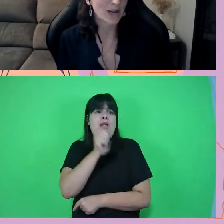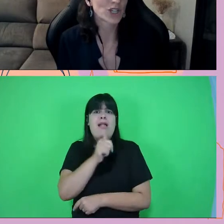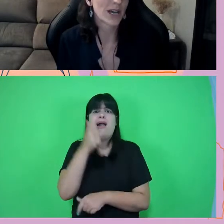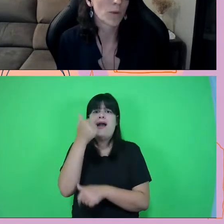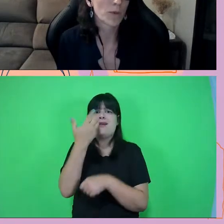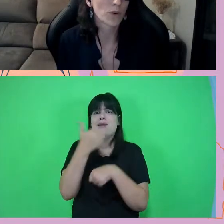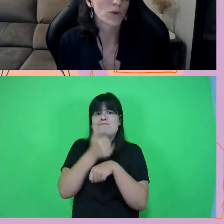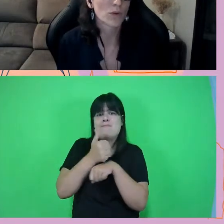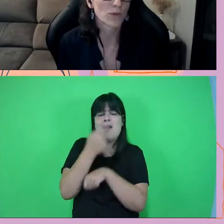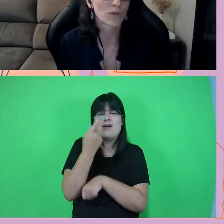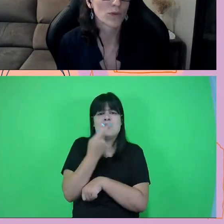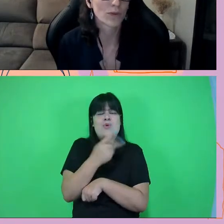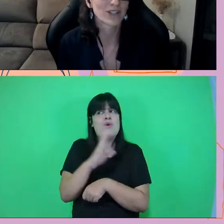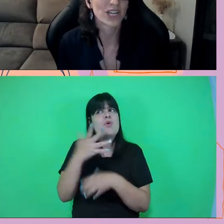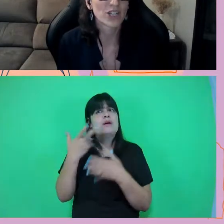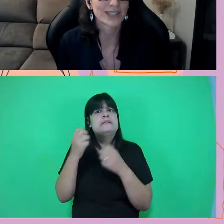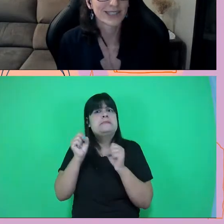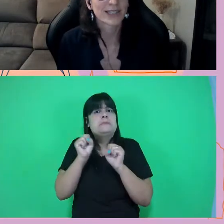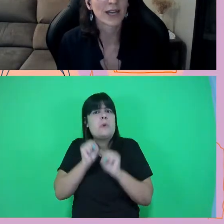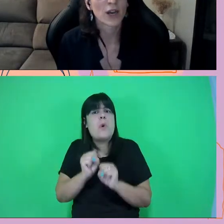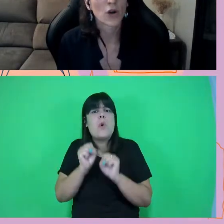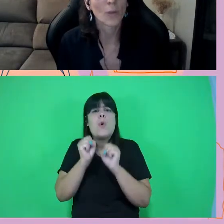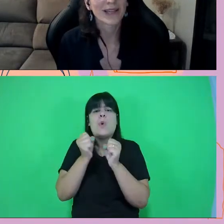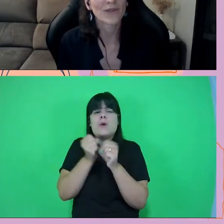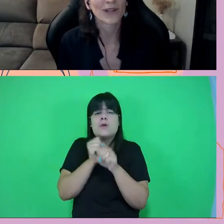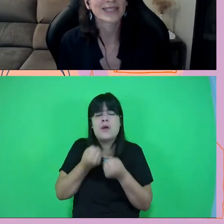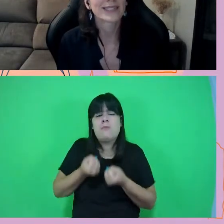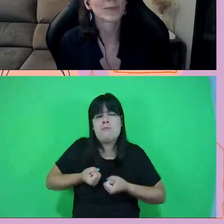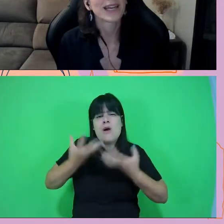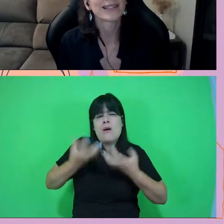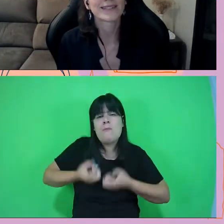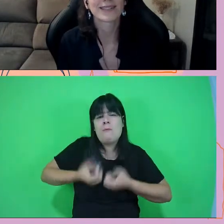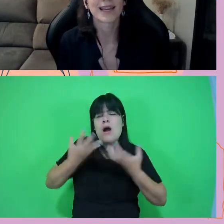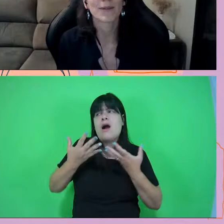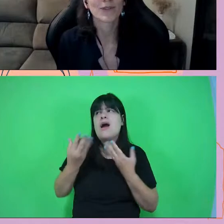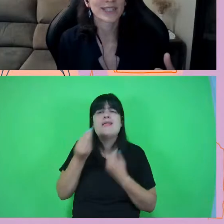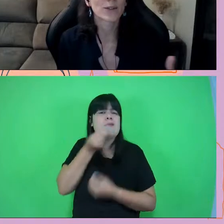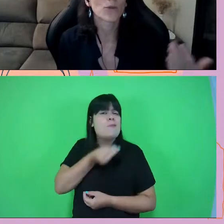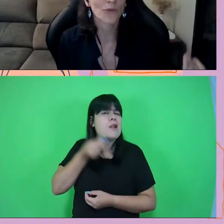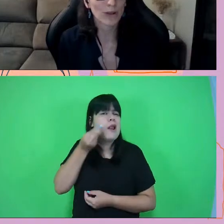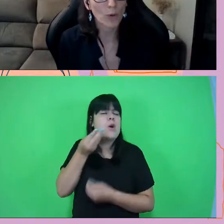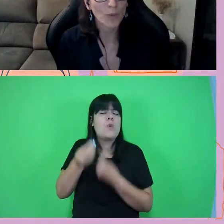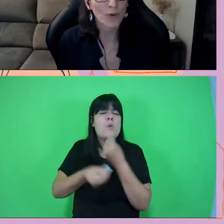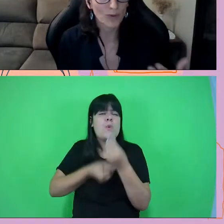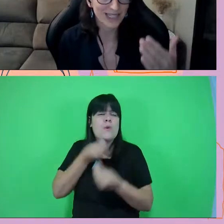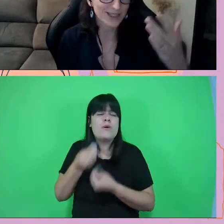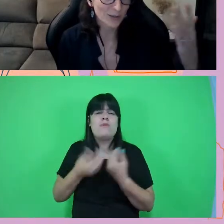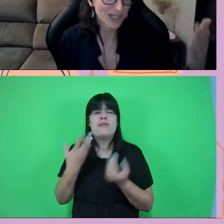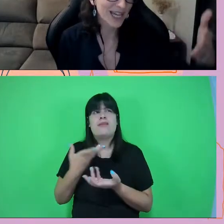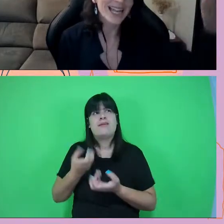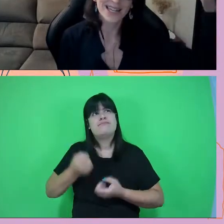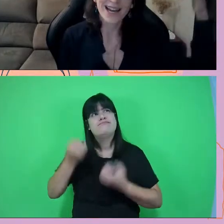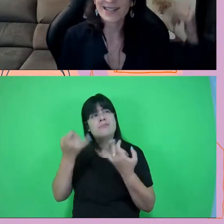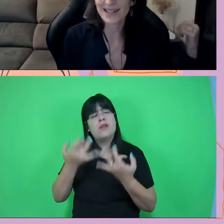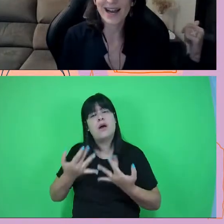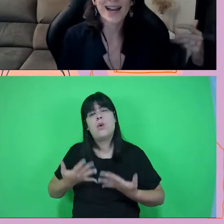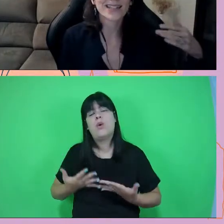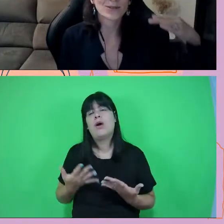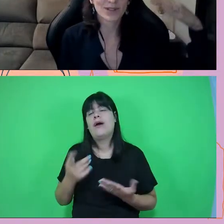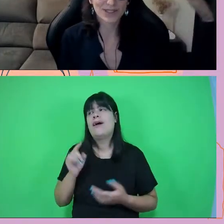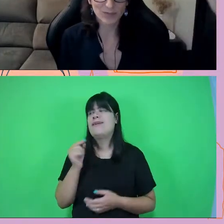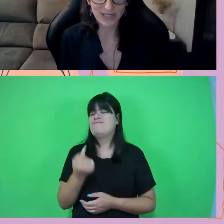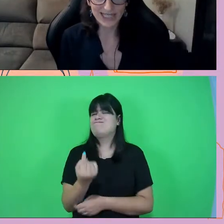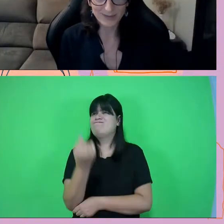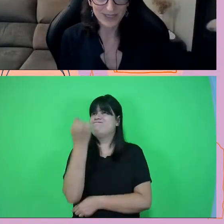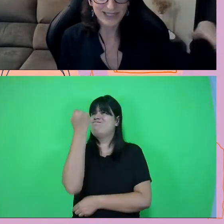puder compartilhar um pouco com a gente, assim, como é que foi essa experiência, assim, né? Você falou um pouco, né, sobre lá